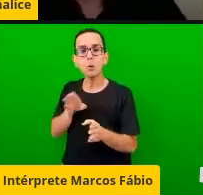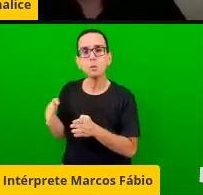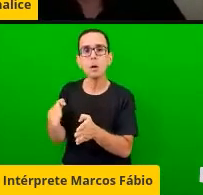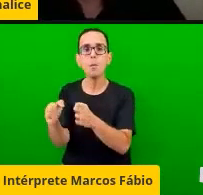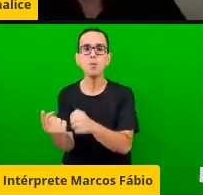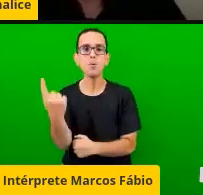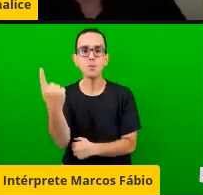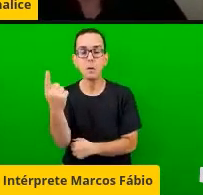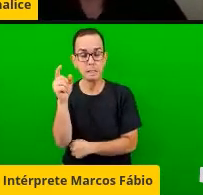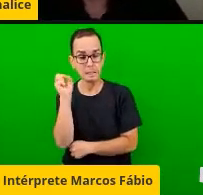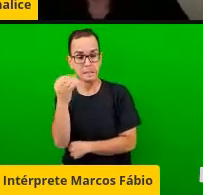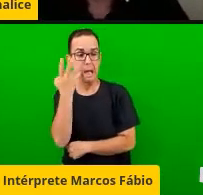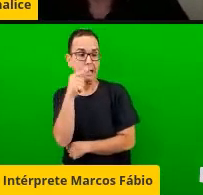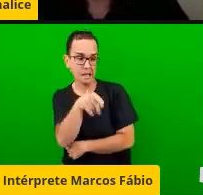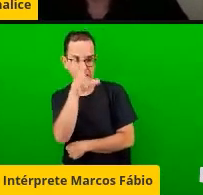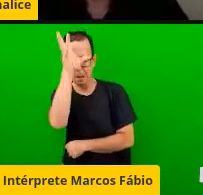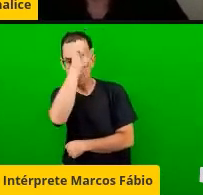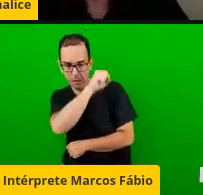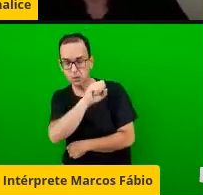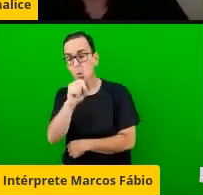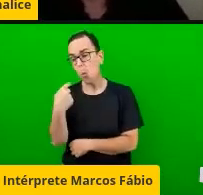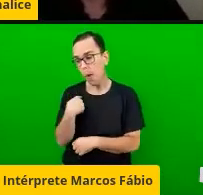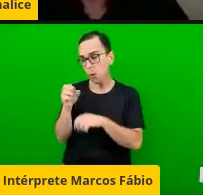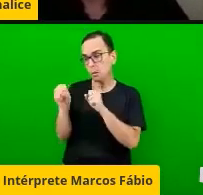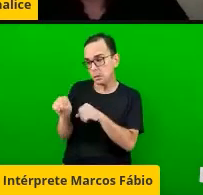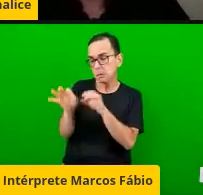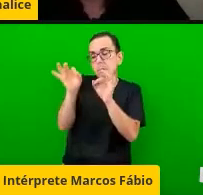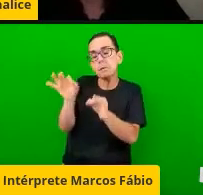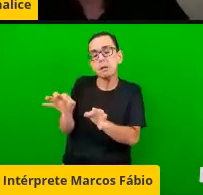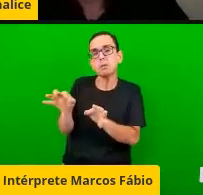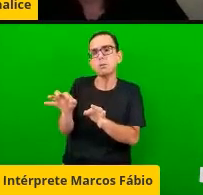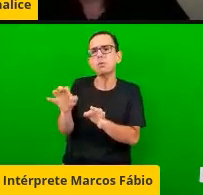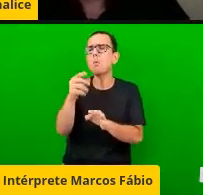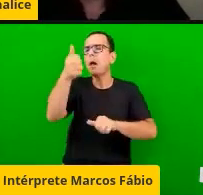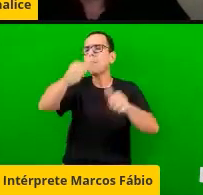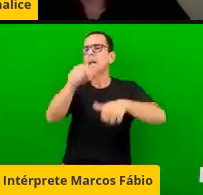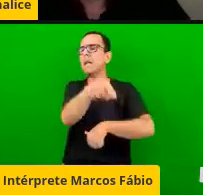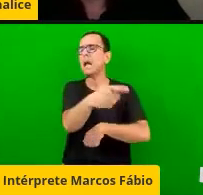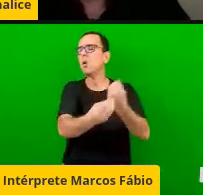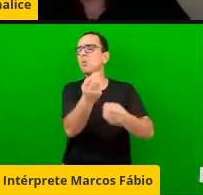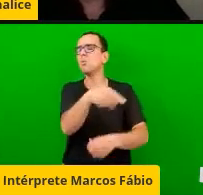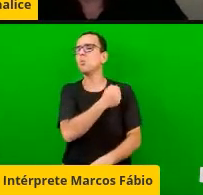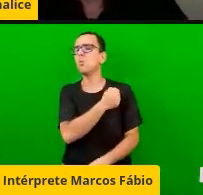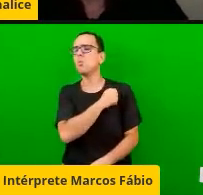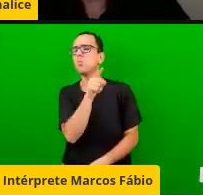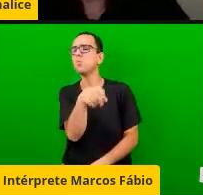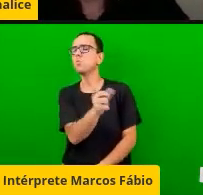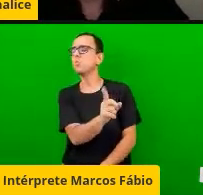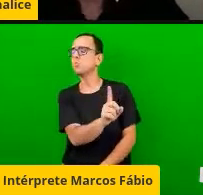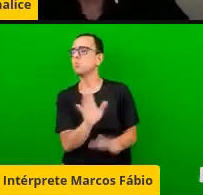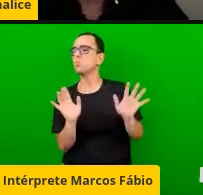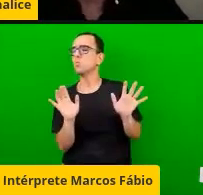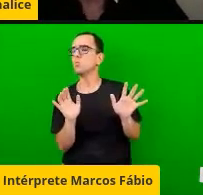menino tá aprendendo ou se eu estou ensinando, né? Não é só para avaliar o aluno, né? O processo de avaliação é para avaliar também